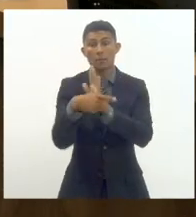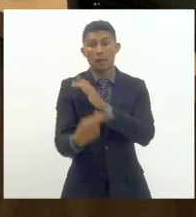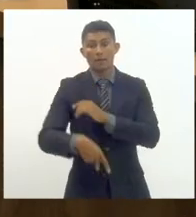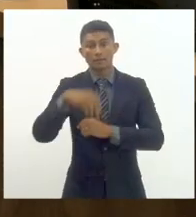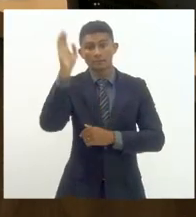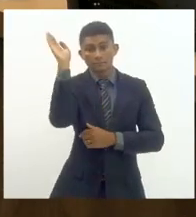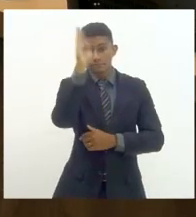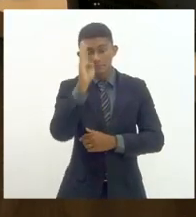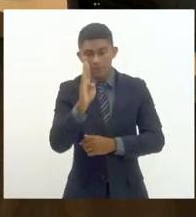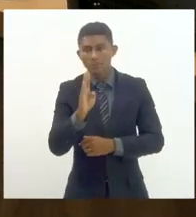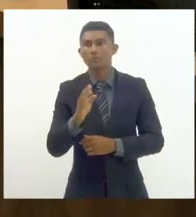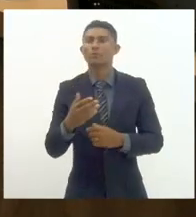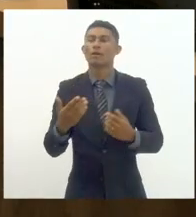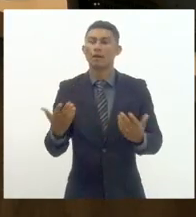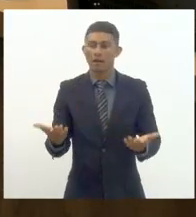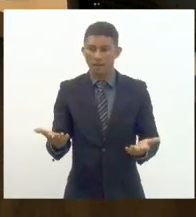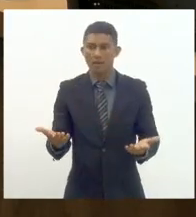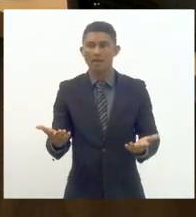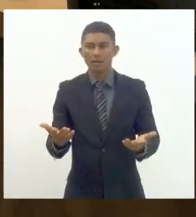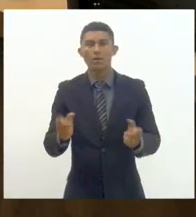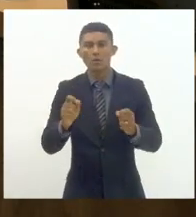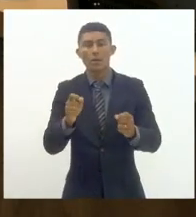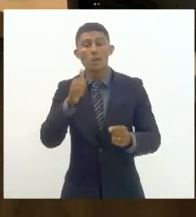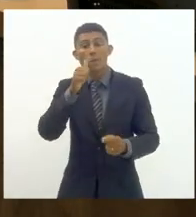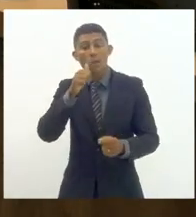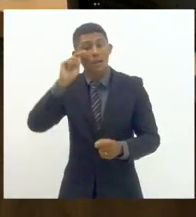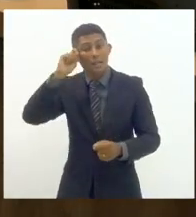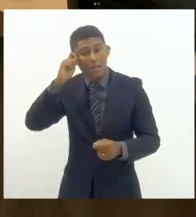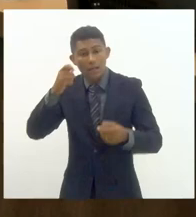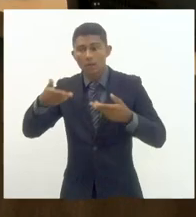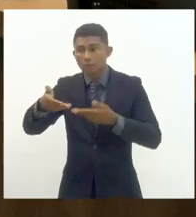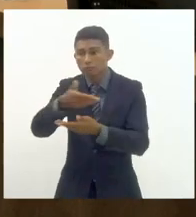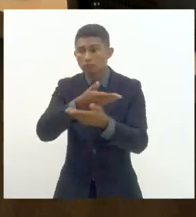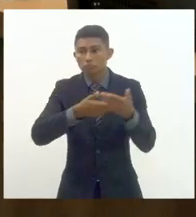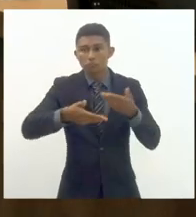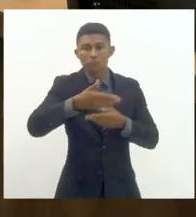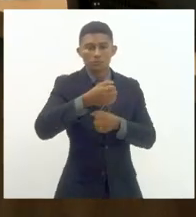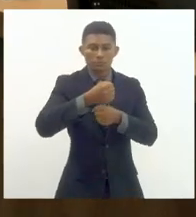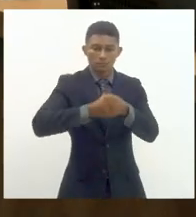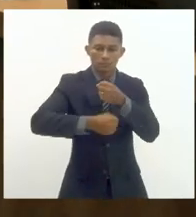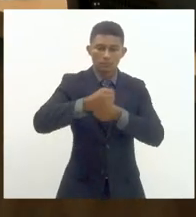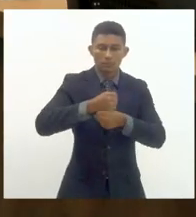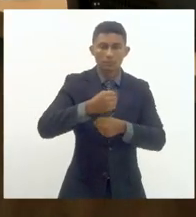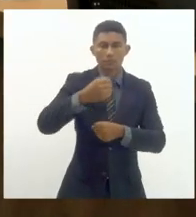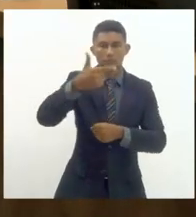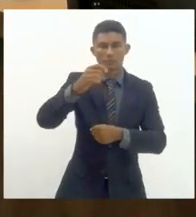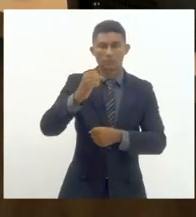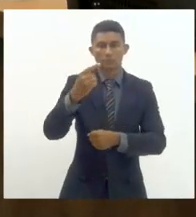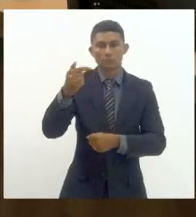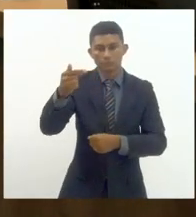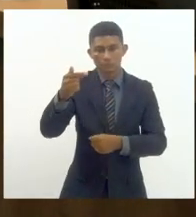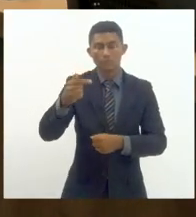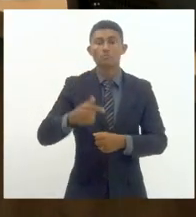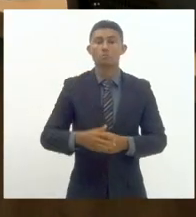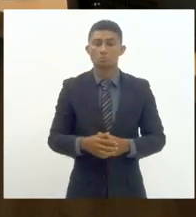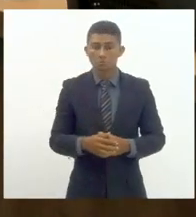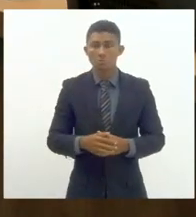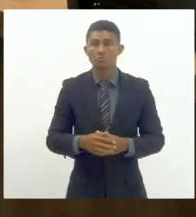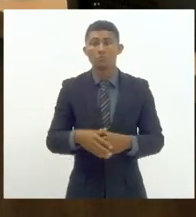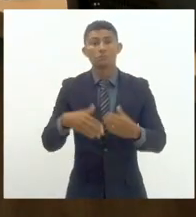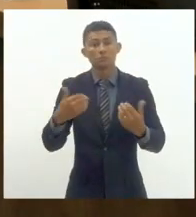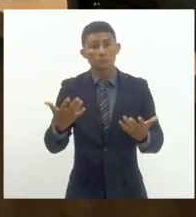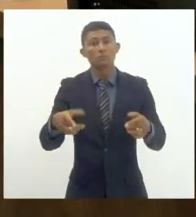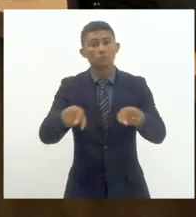instituiu o Fórum Permanente de Diálogo com as Mulheres Negras, né, instituído em 2017 e que gerou, inclusive,